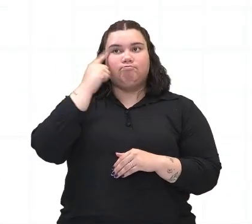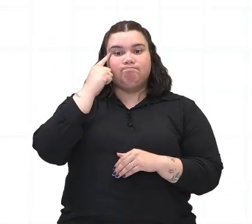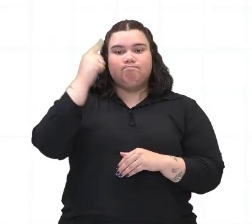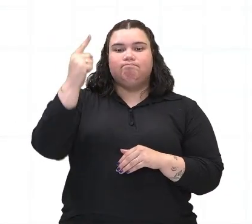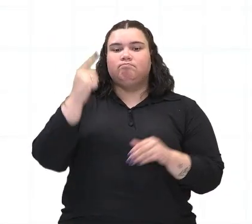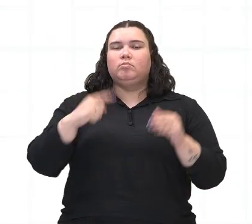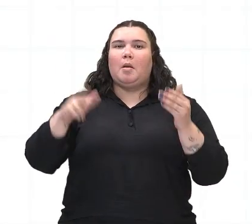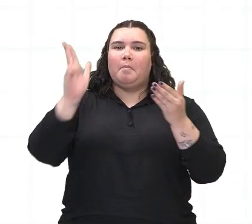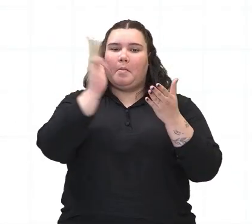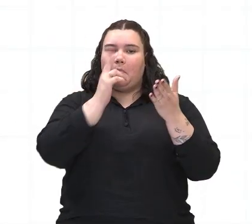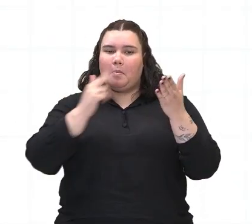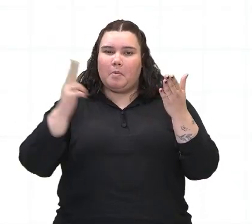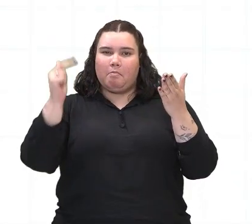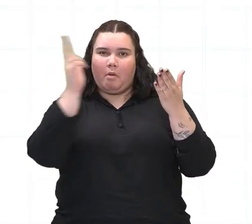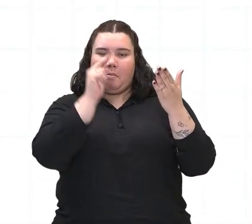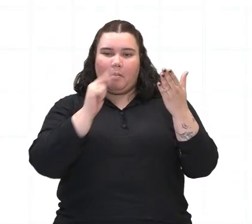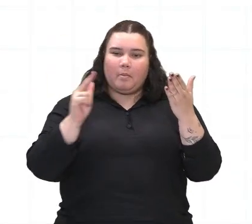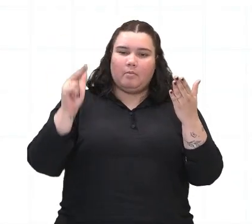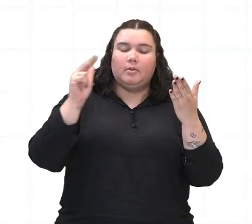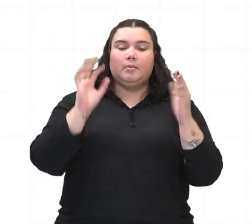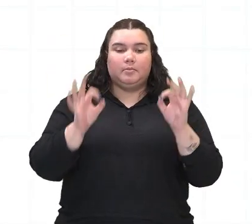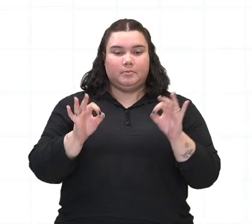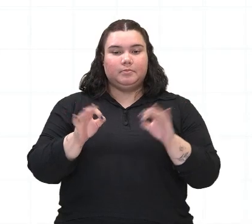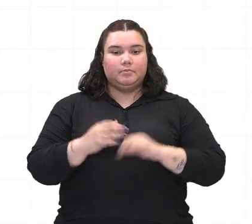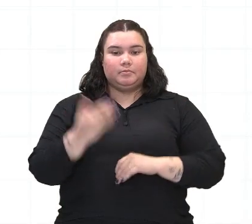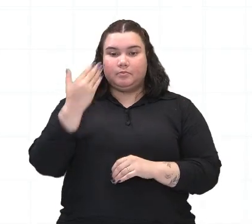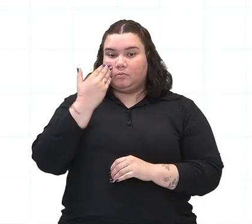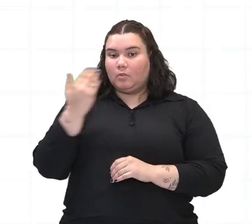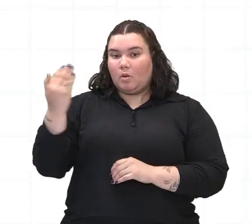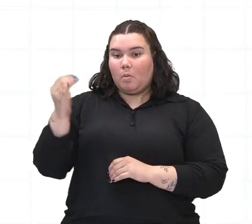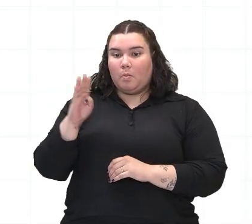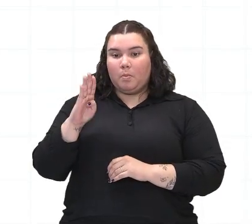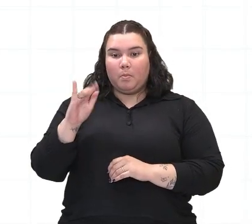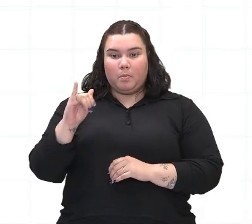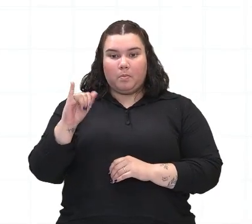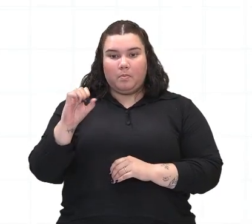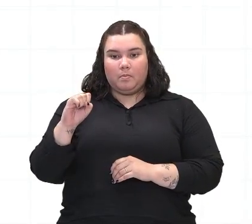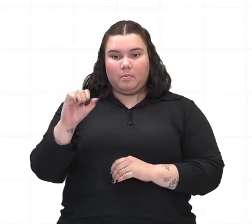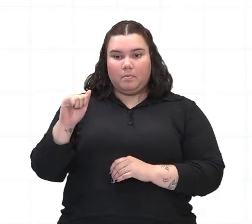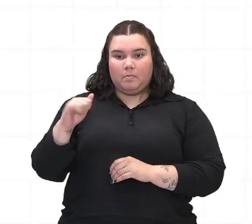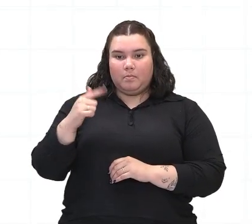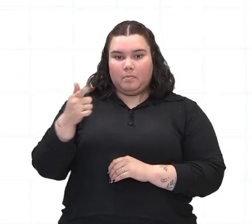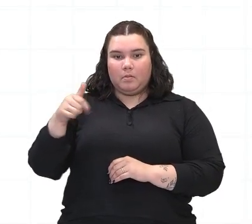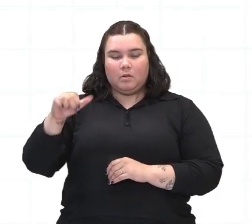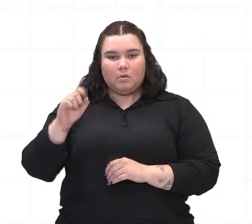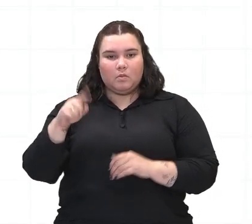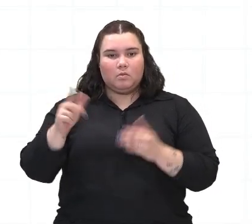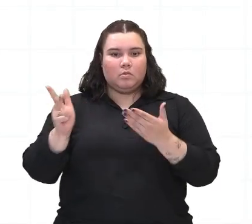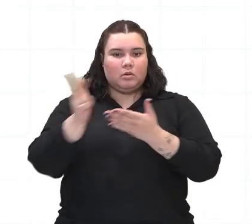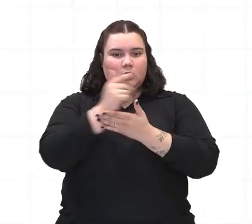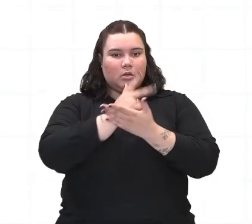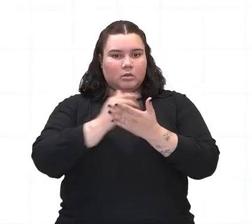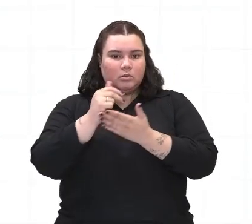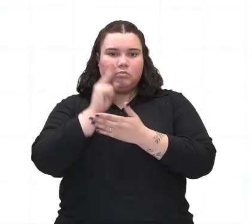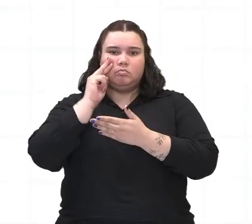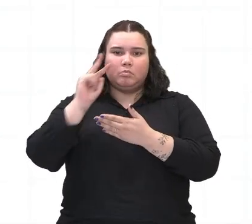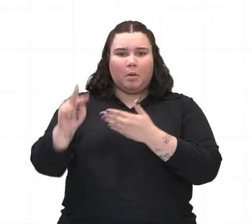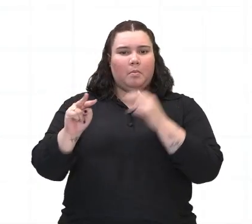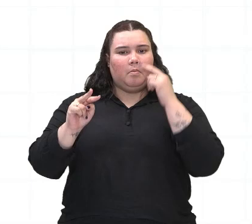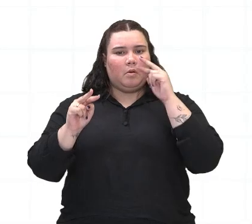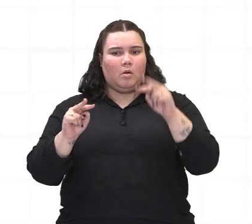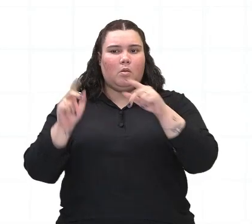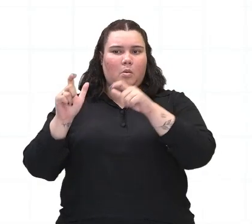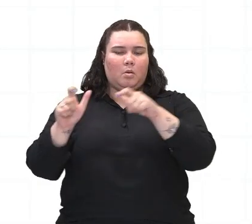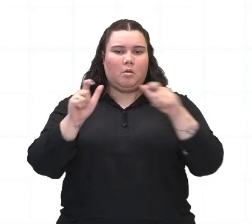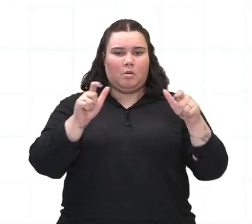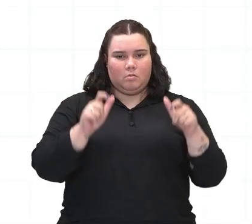e pintavam nas paredes das cavernas aí a gente tem a imagem do bisão que era um um desenho muito encontrado né porque era um